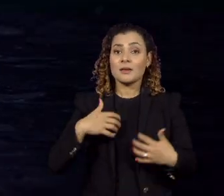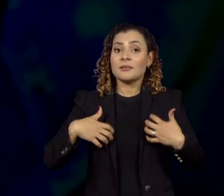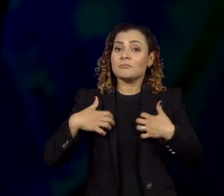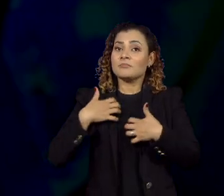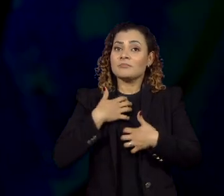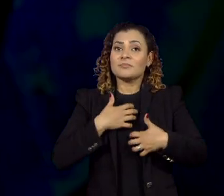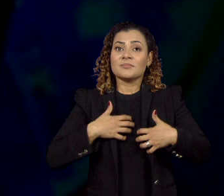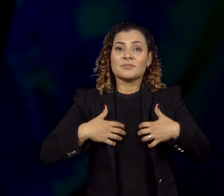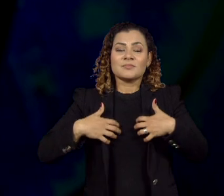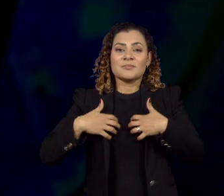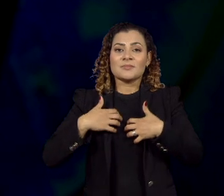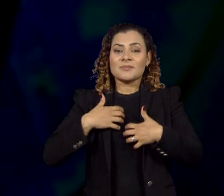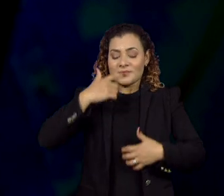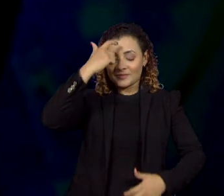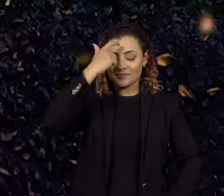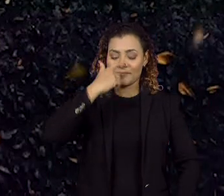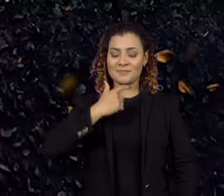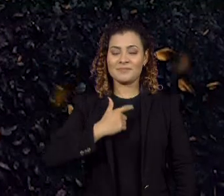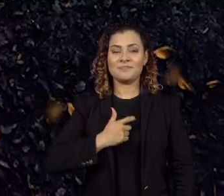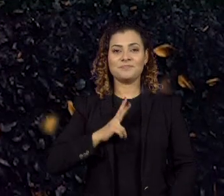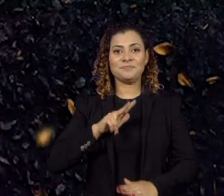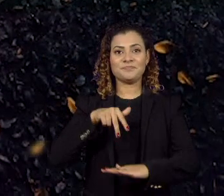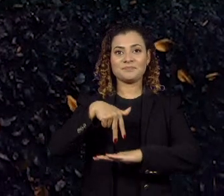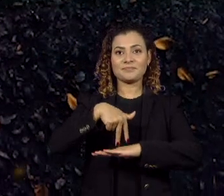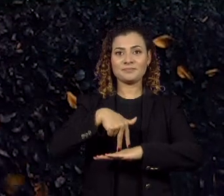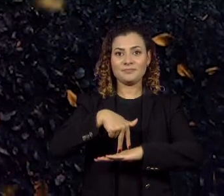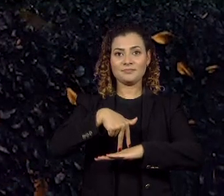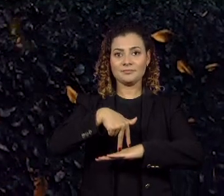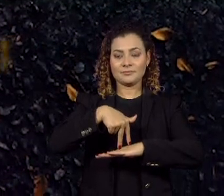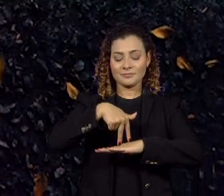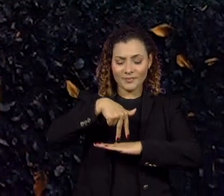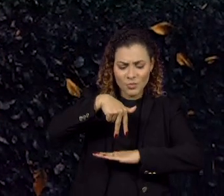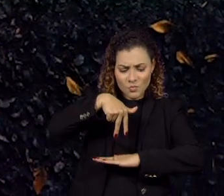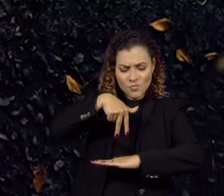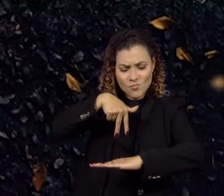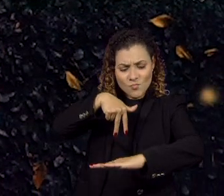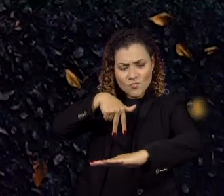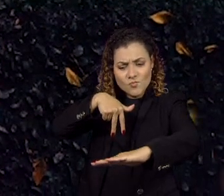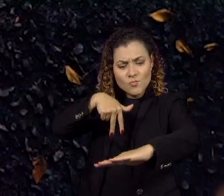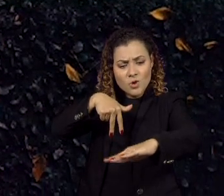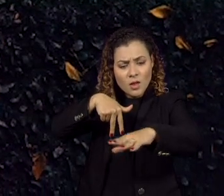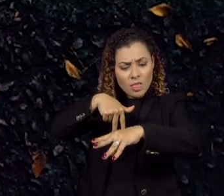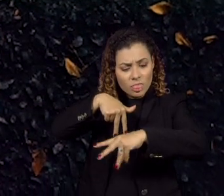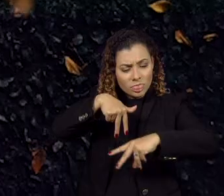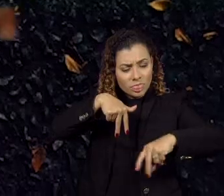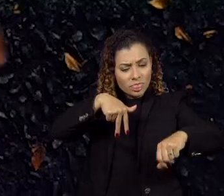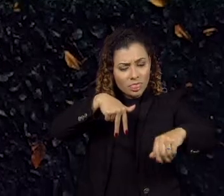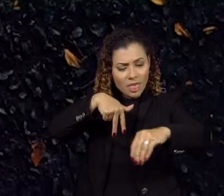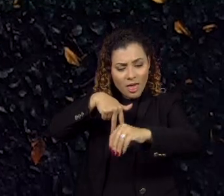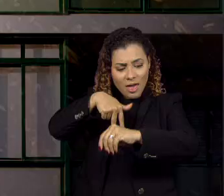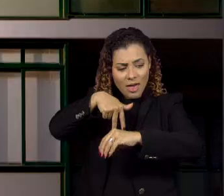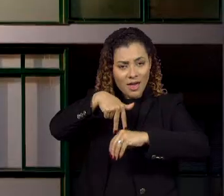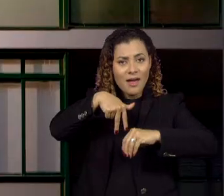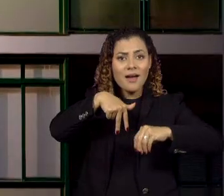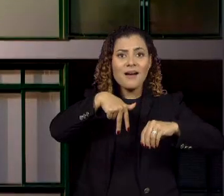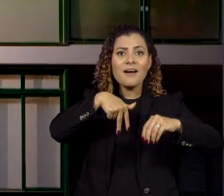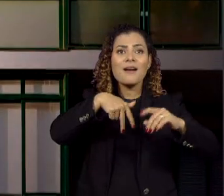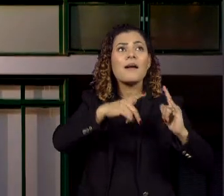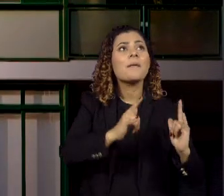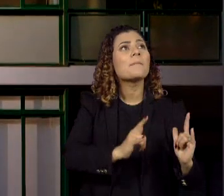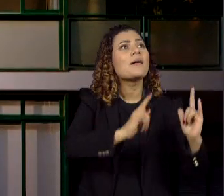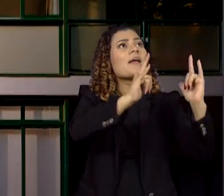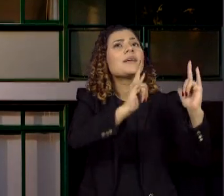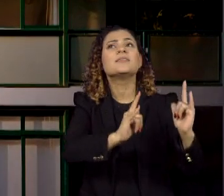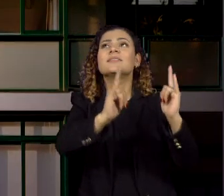evocar Eu Era. Debaixo do asfalto tem muita terra e água. Dentro dos prédios de